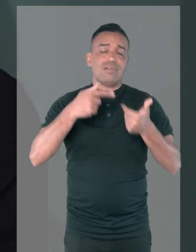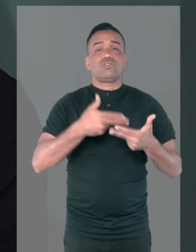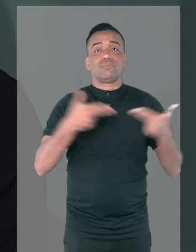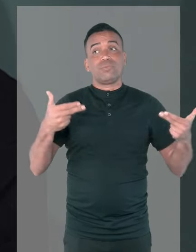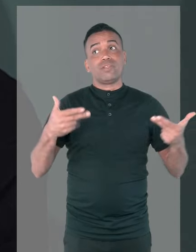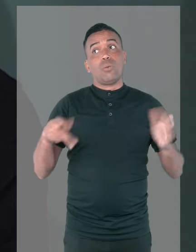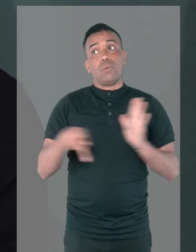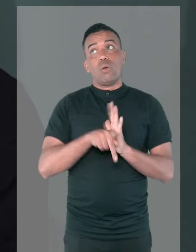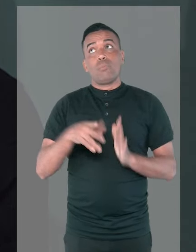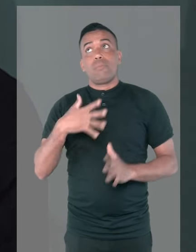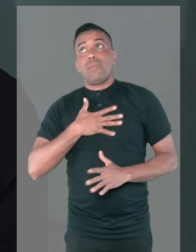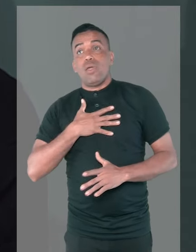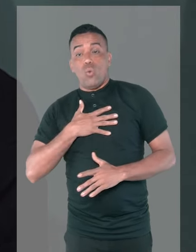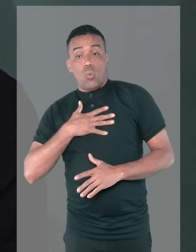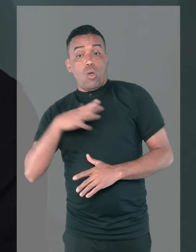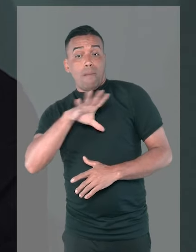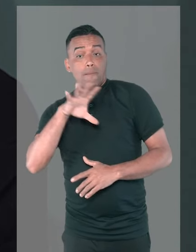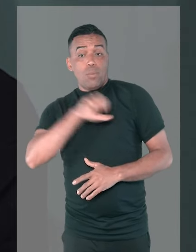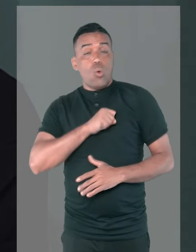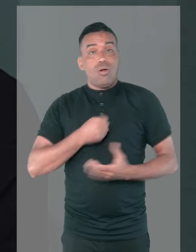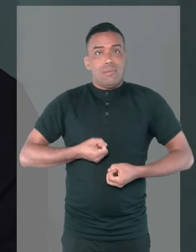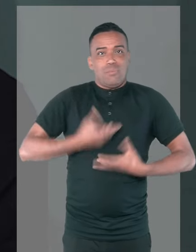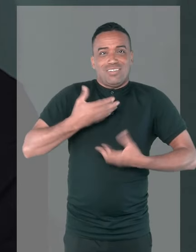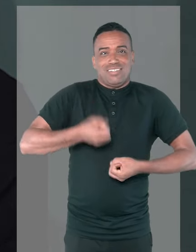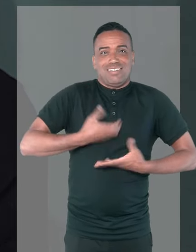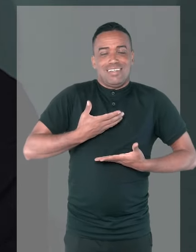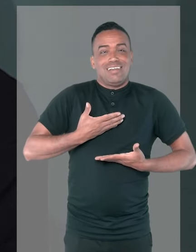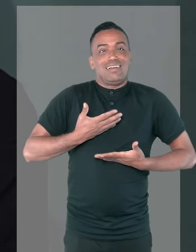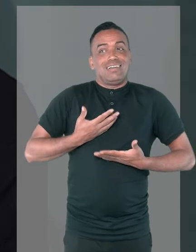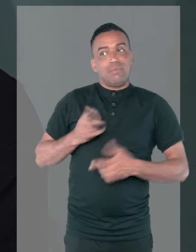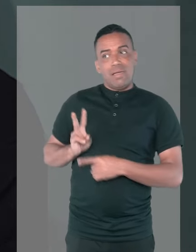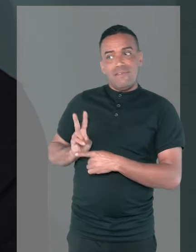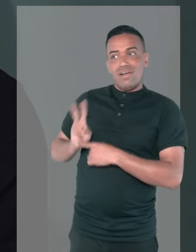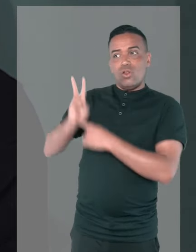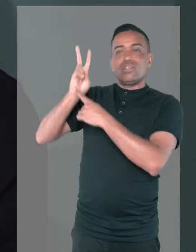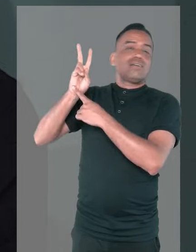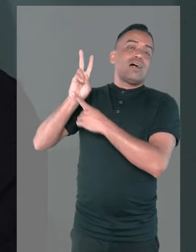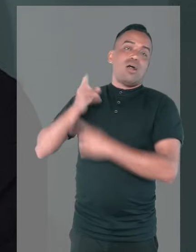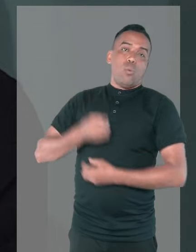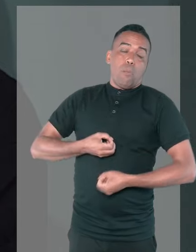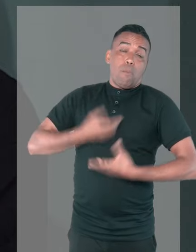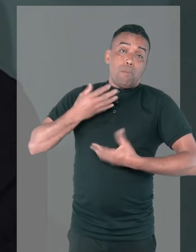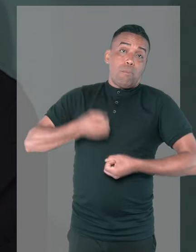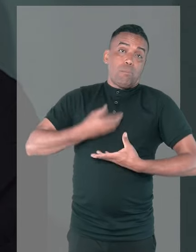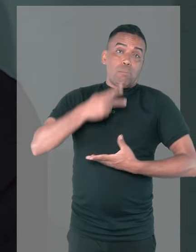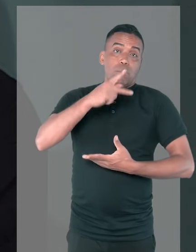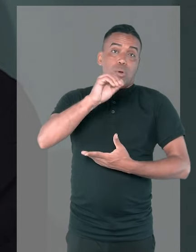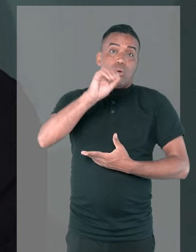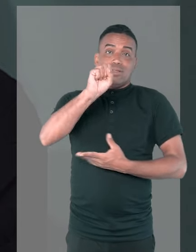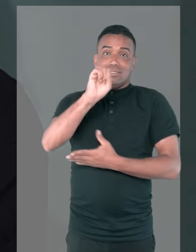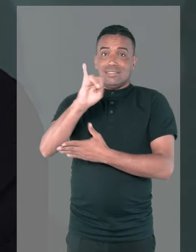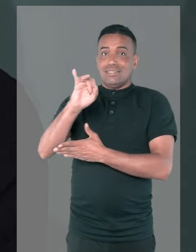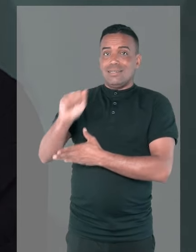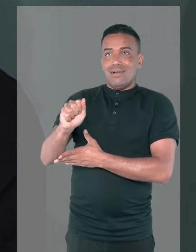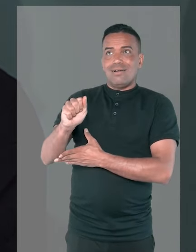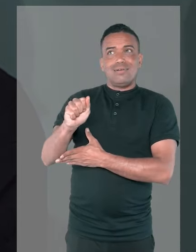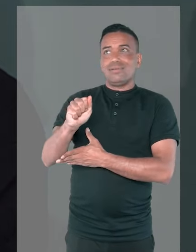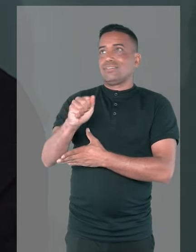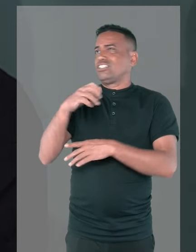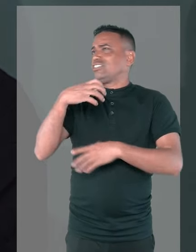amor pela poesia e pela minha valorização da poesia como uma forma expressiva das